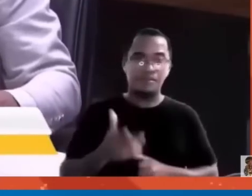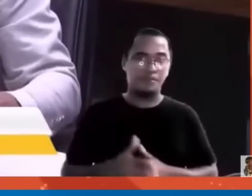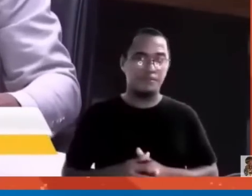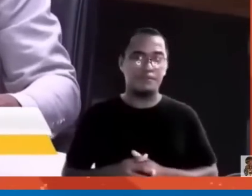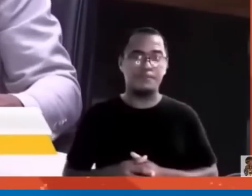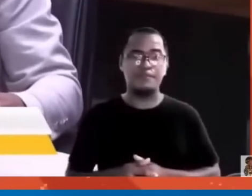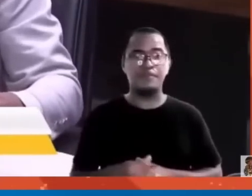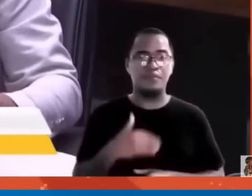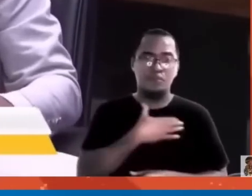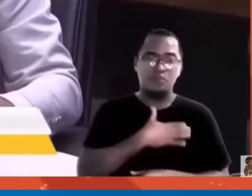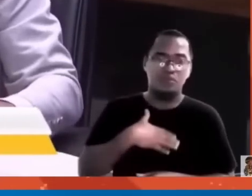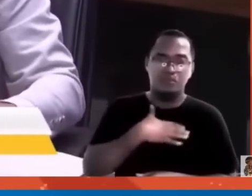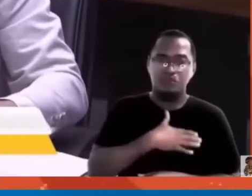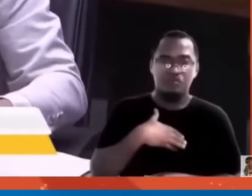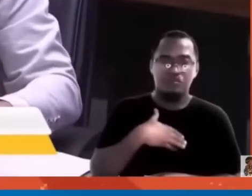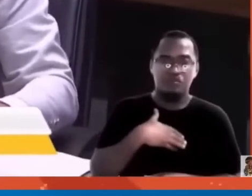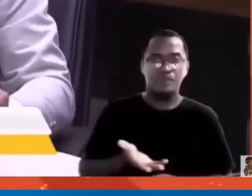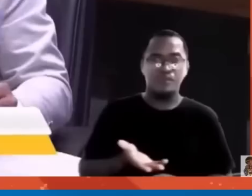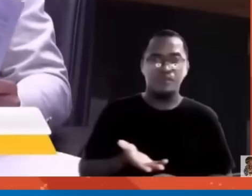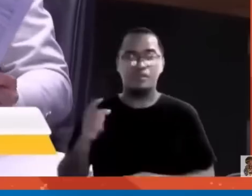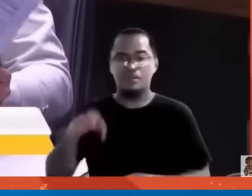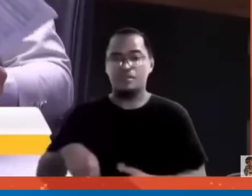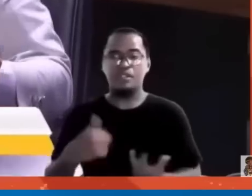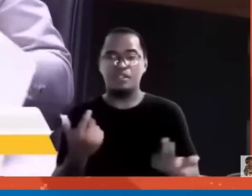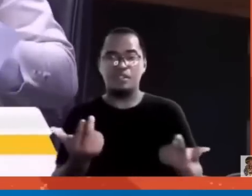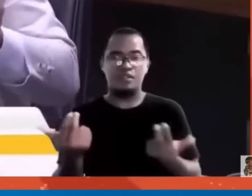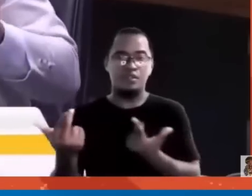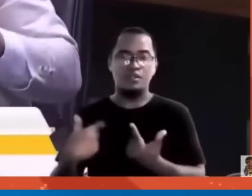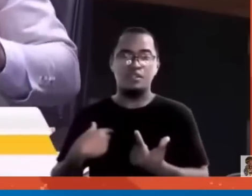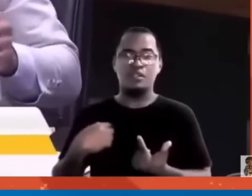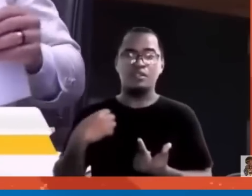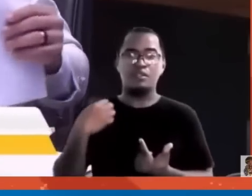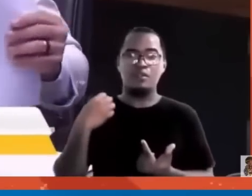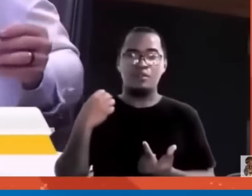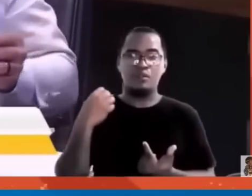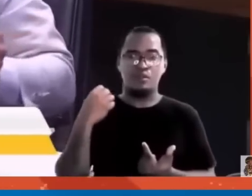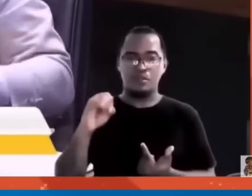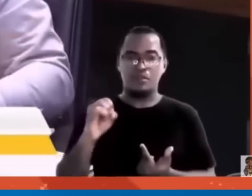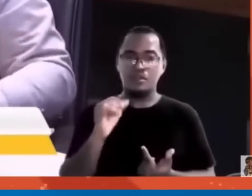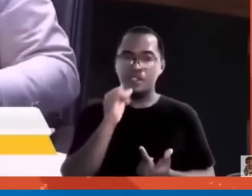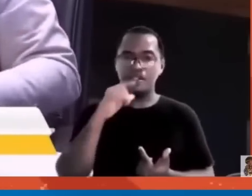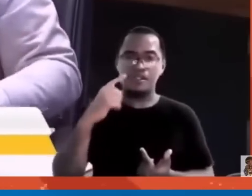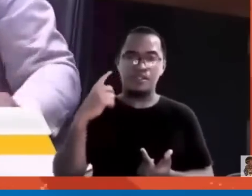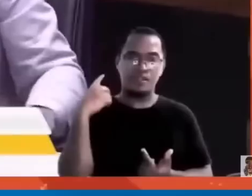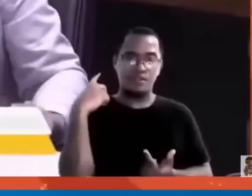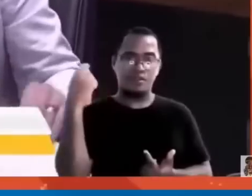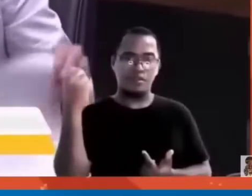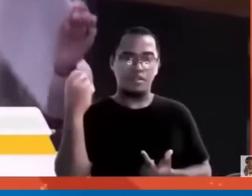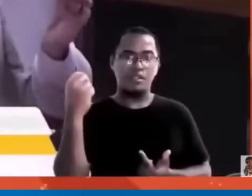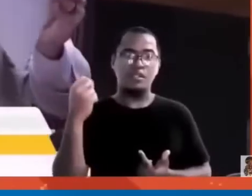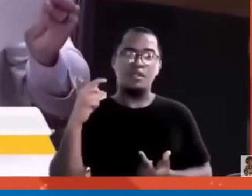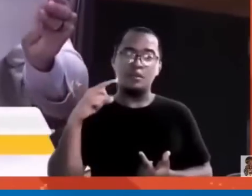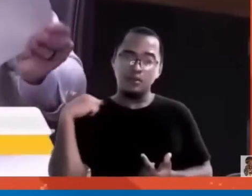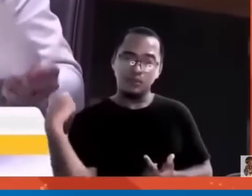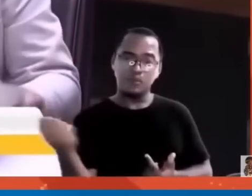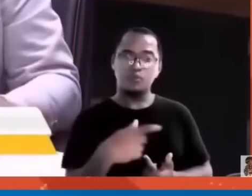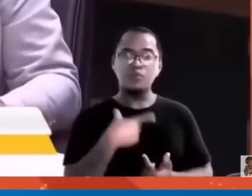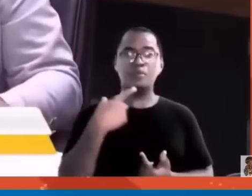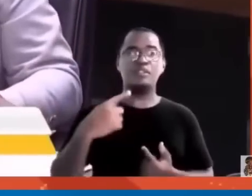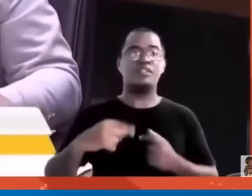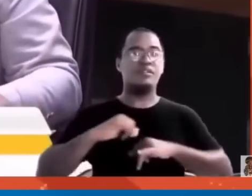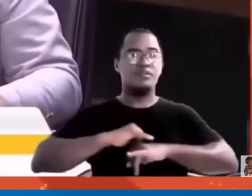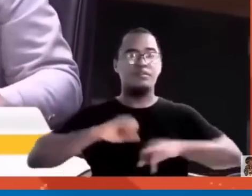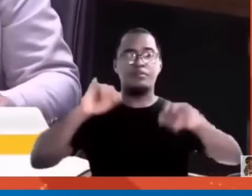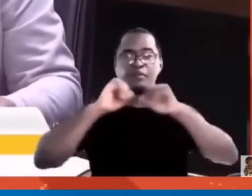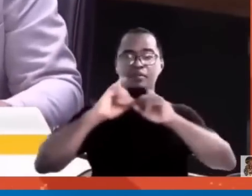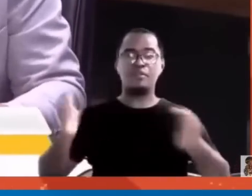nem gostaria de estar no lugar nessa situação ou de ser nomeado dessa forma. Mas todas as declarações, seja por artigo,